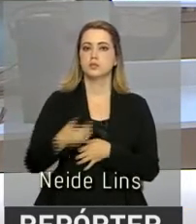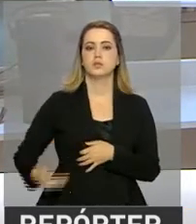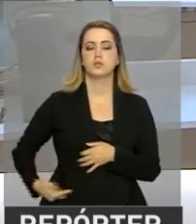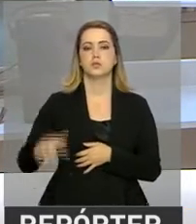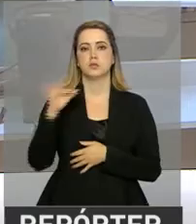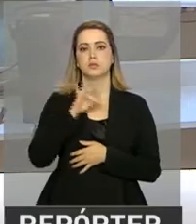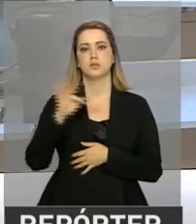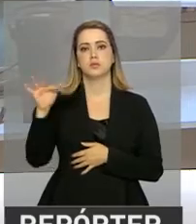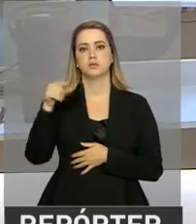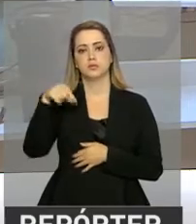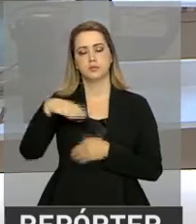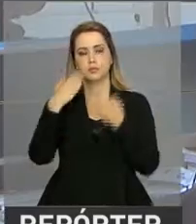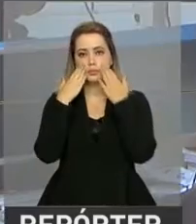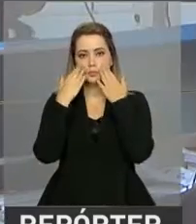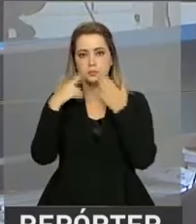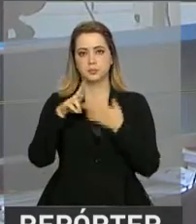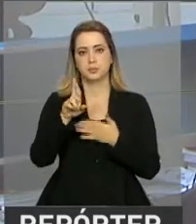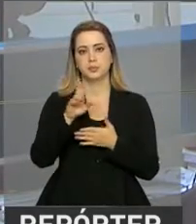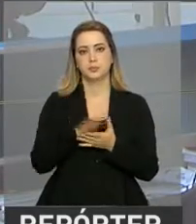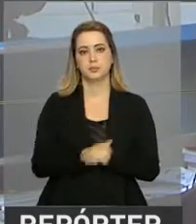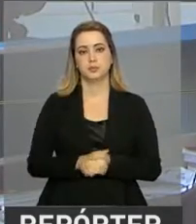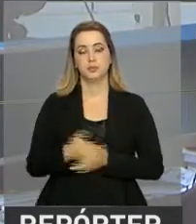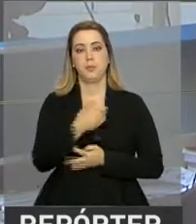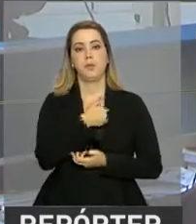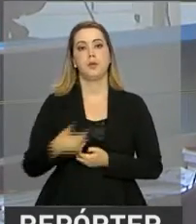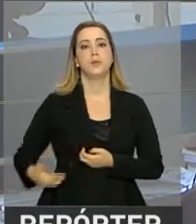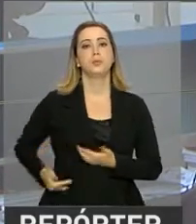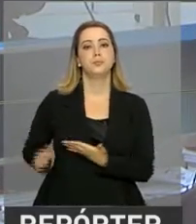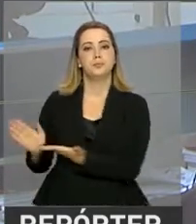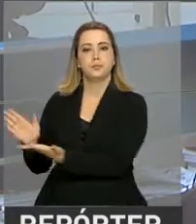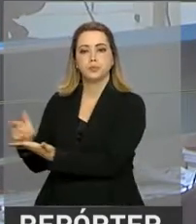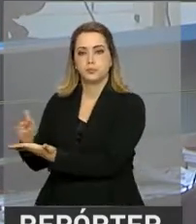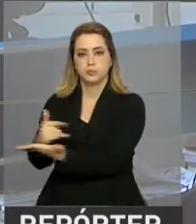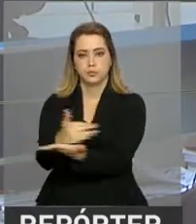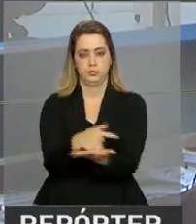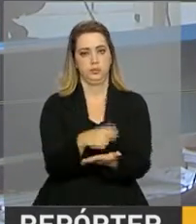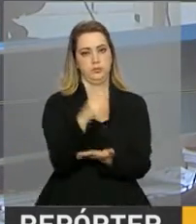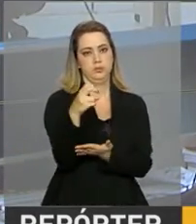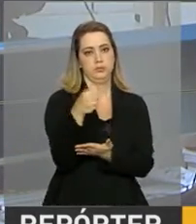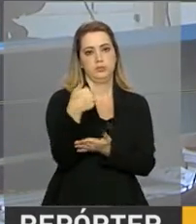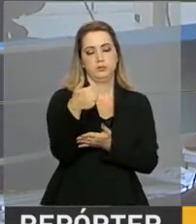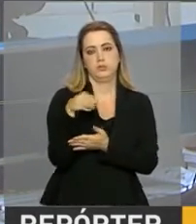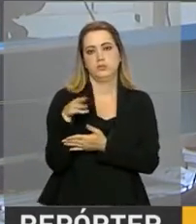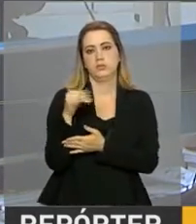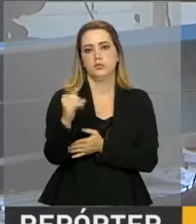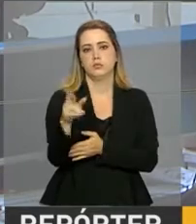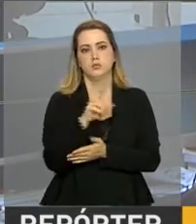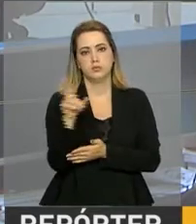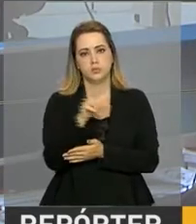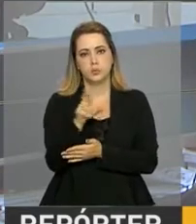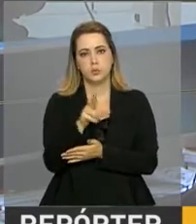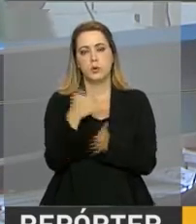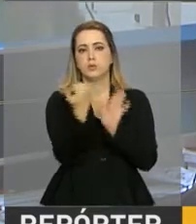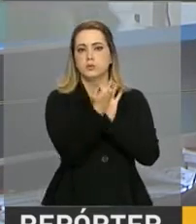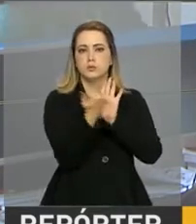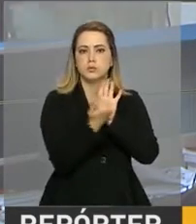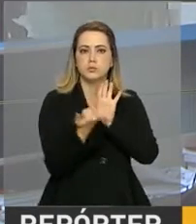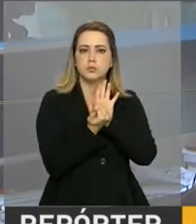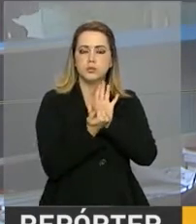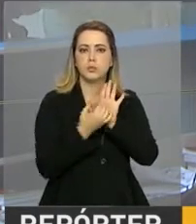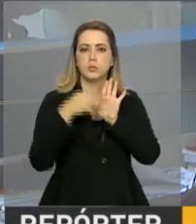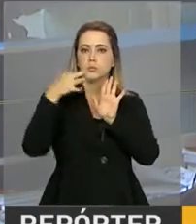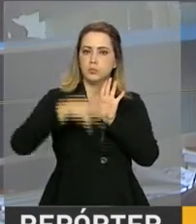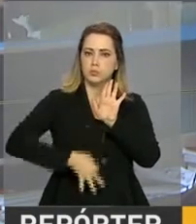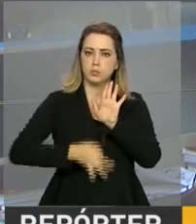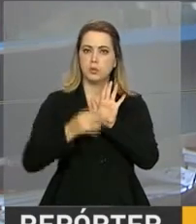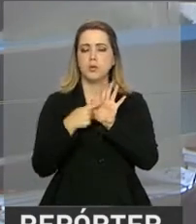aqui no repórter nbr o governo arrecadou quase 51 bilhões de reais com o programa de regularização de recursos no